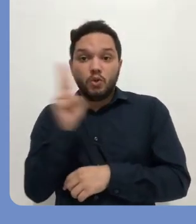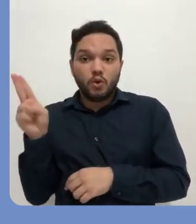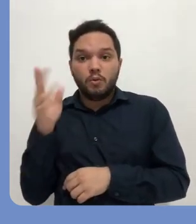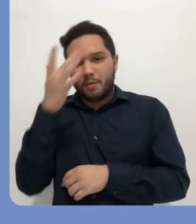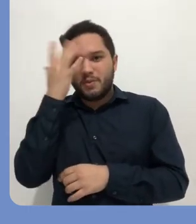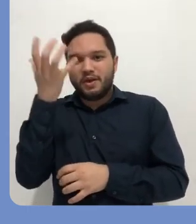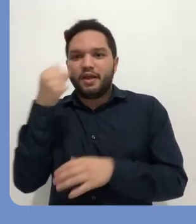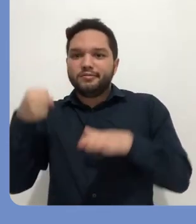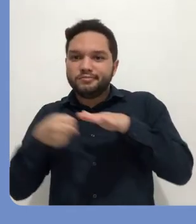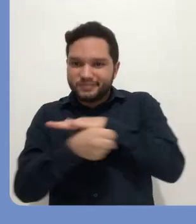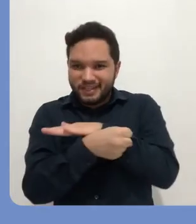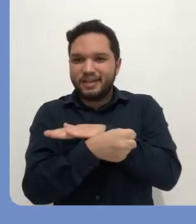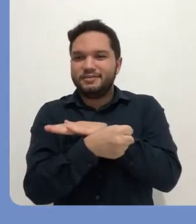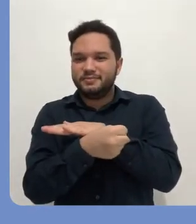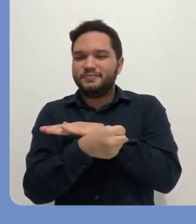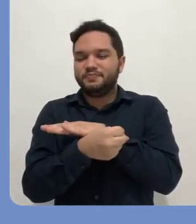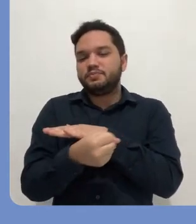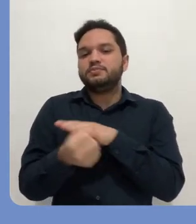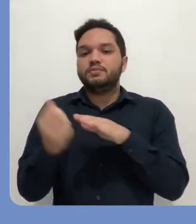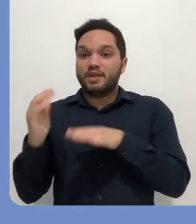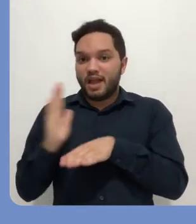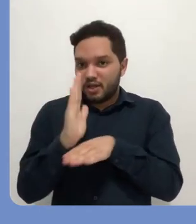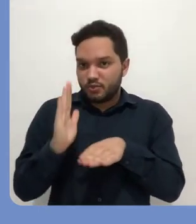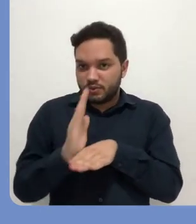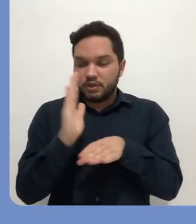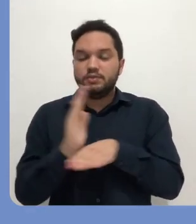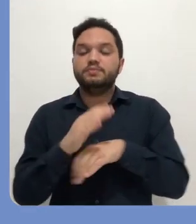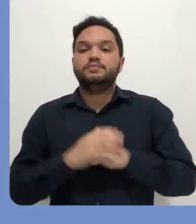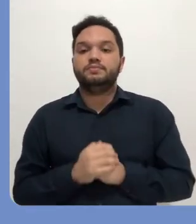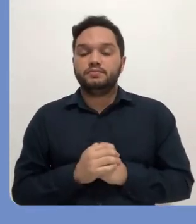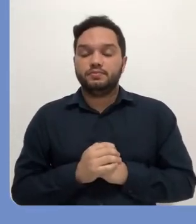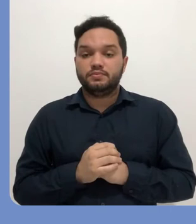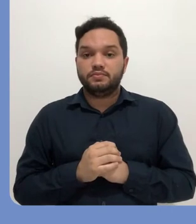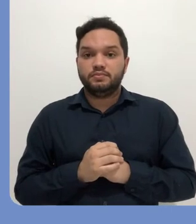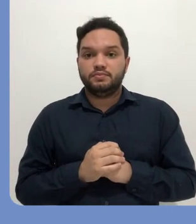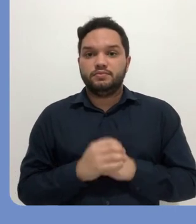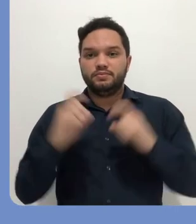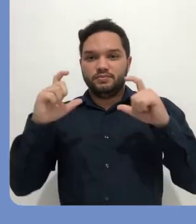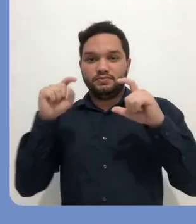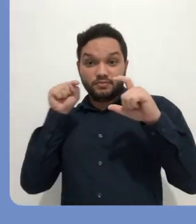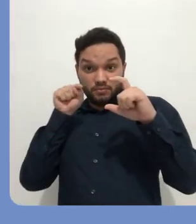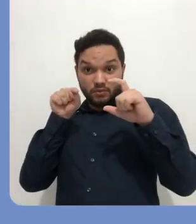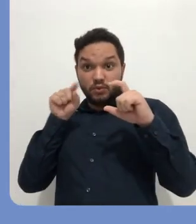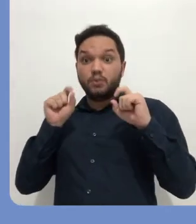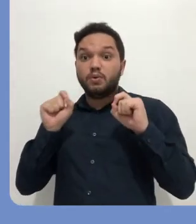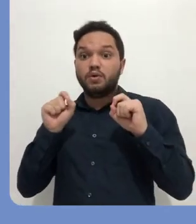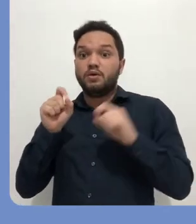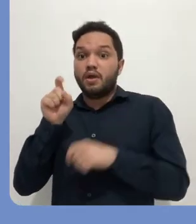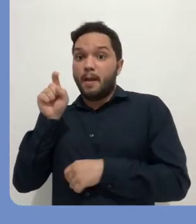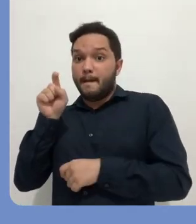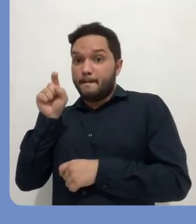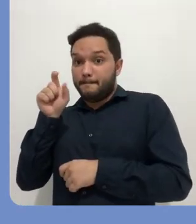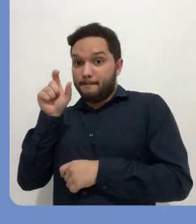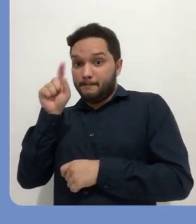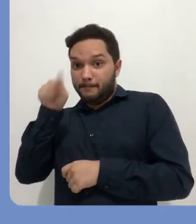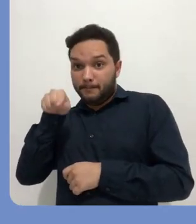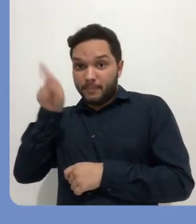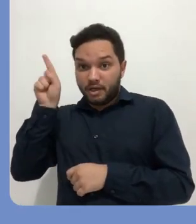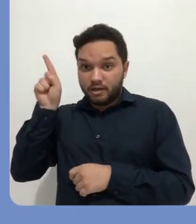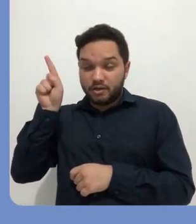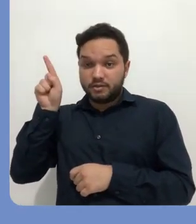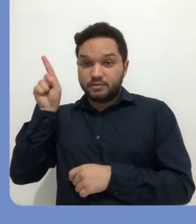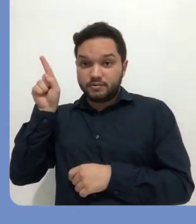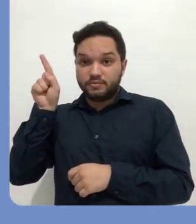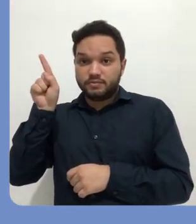Bom, você vai encontrar então o nome da pessoa que você quer inserir como assistente e neste campo